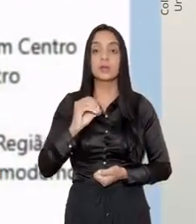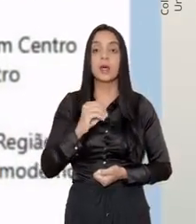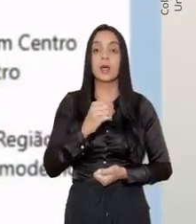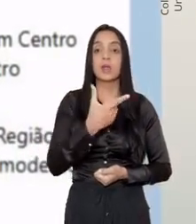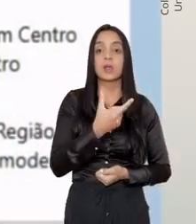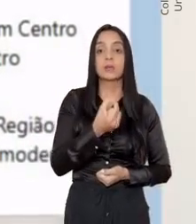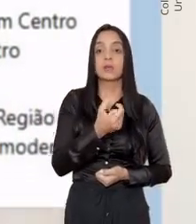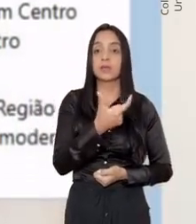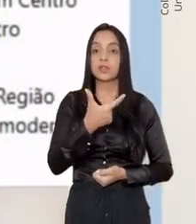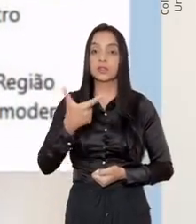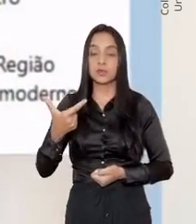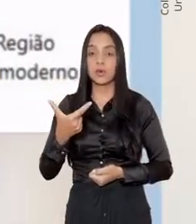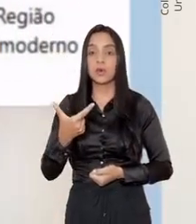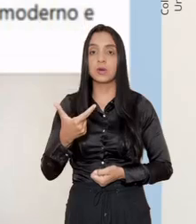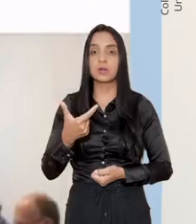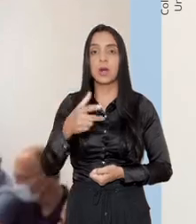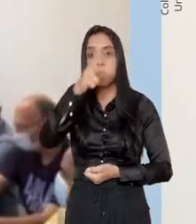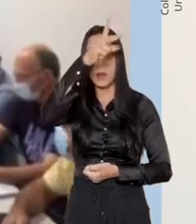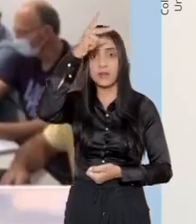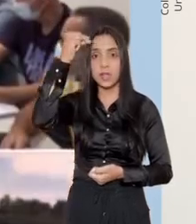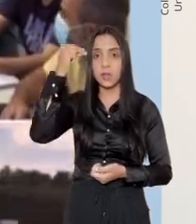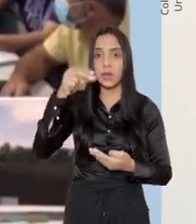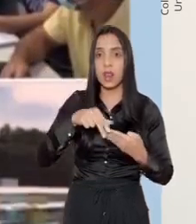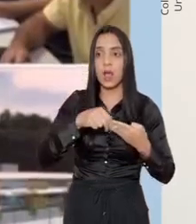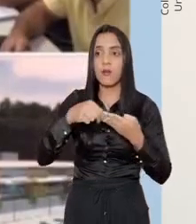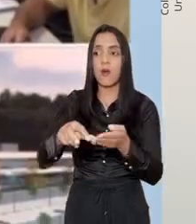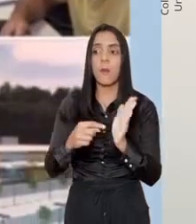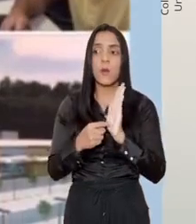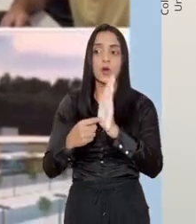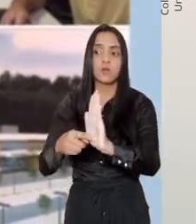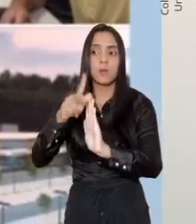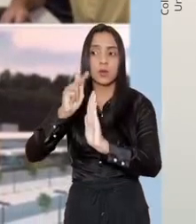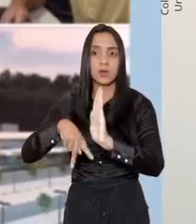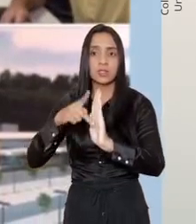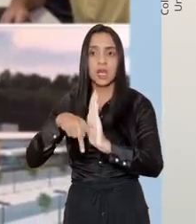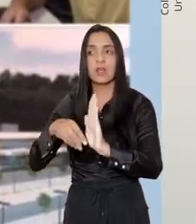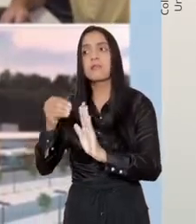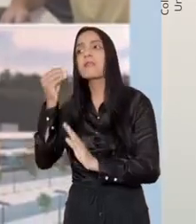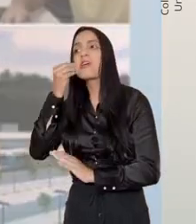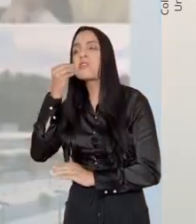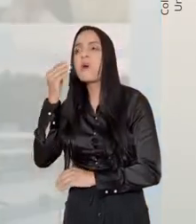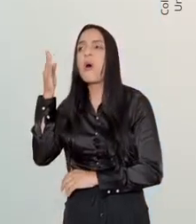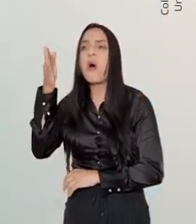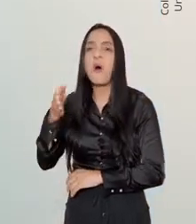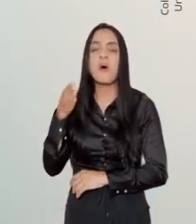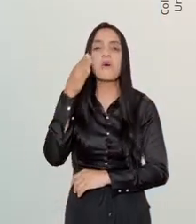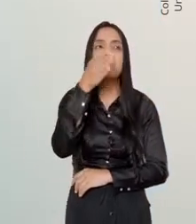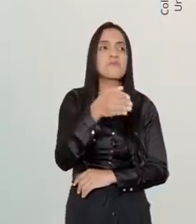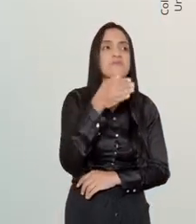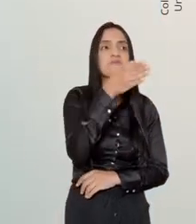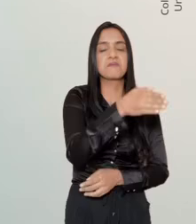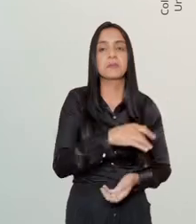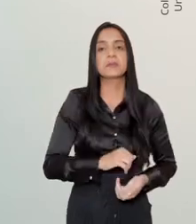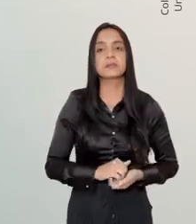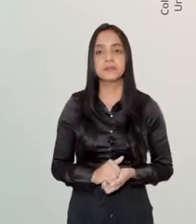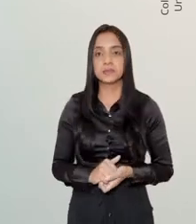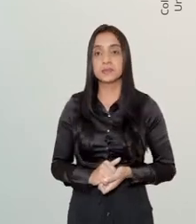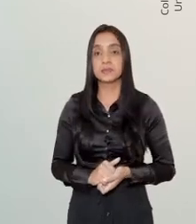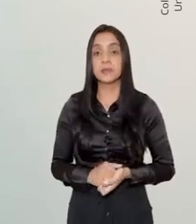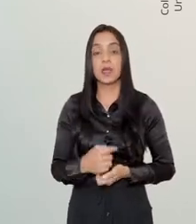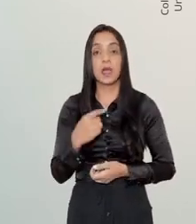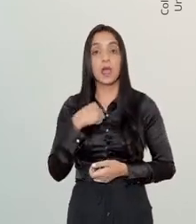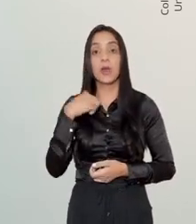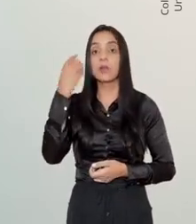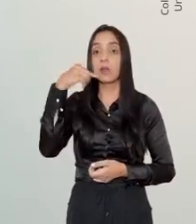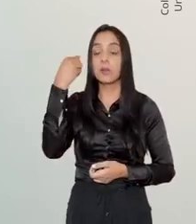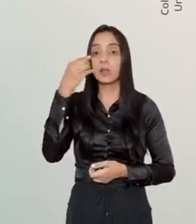março de 2022, registramos o projeto na prefeitura. Bati em muitas portas. Algumas abriram, outras